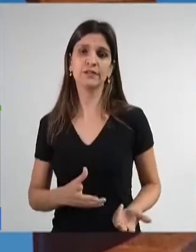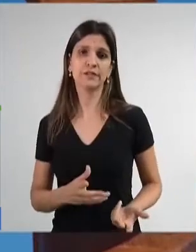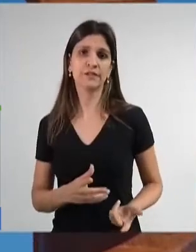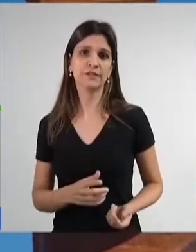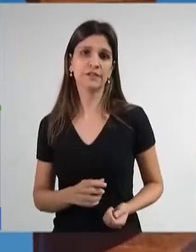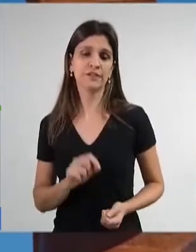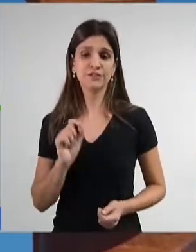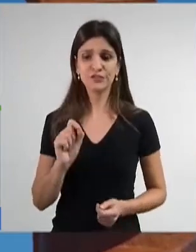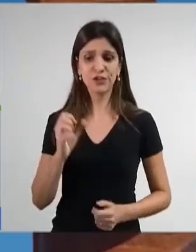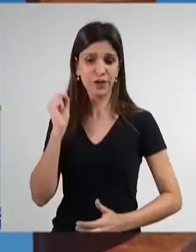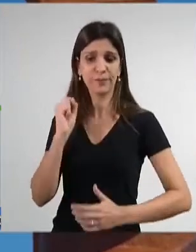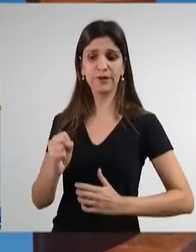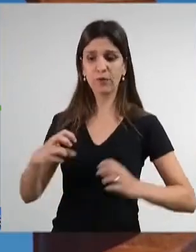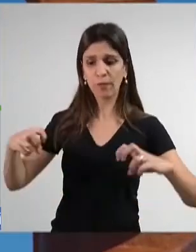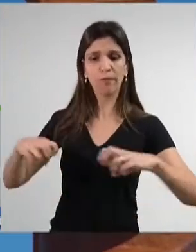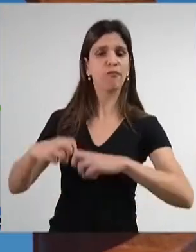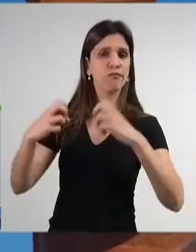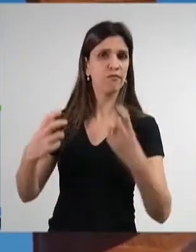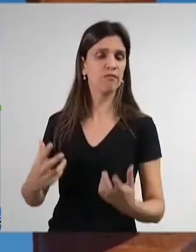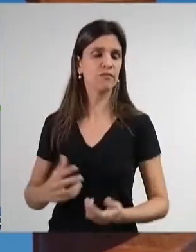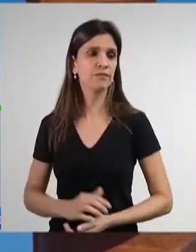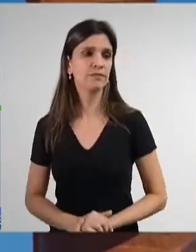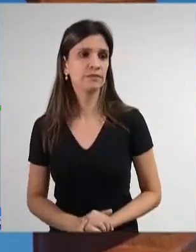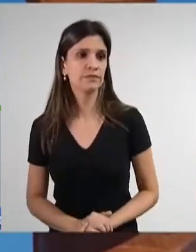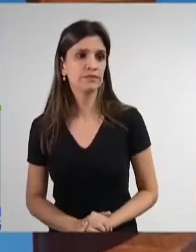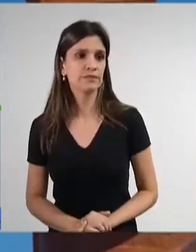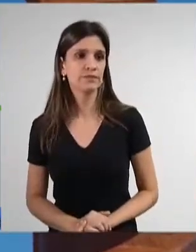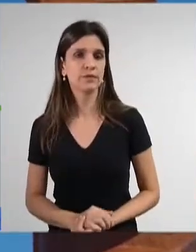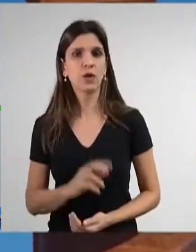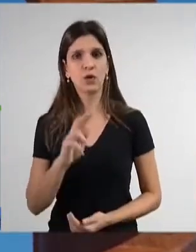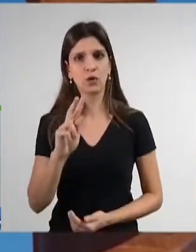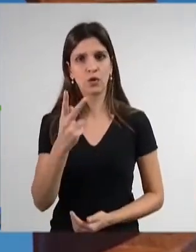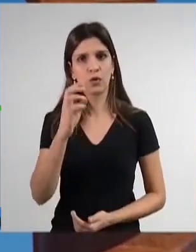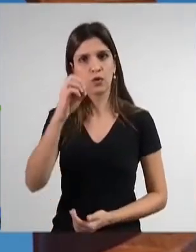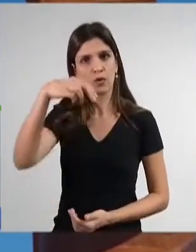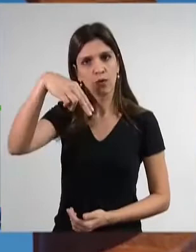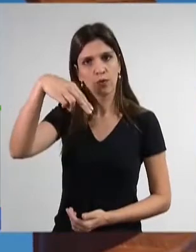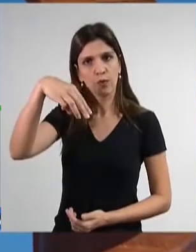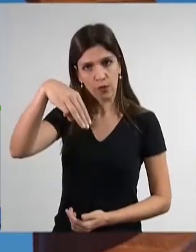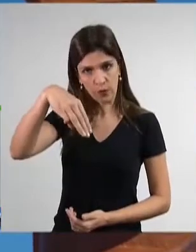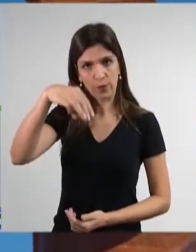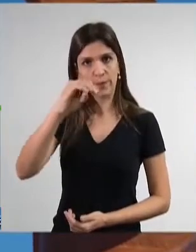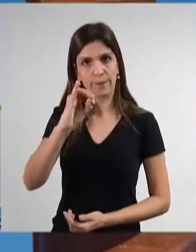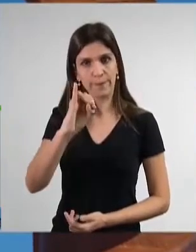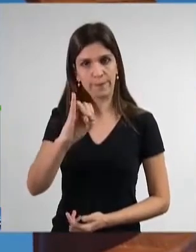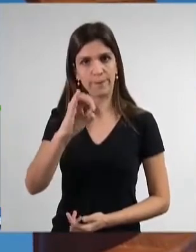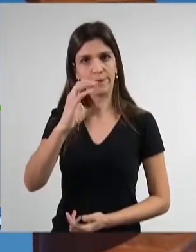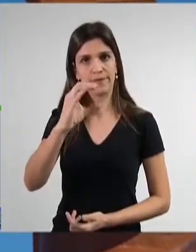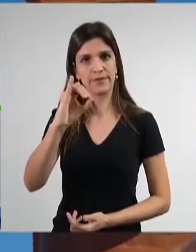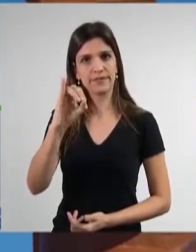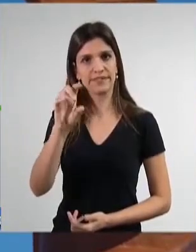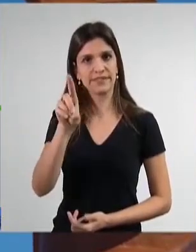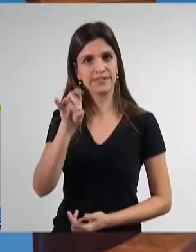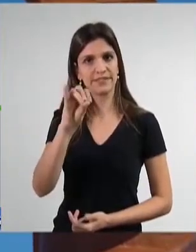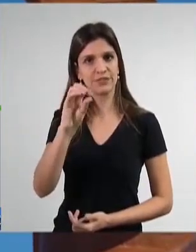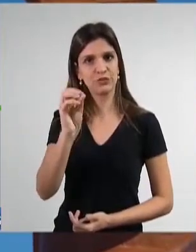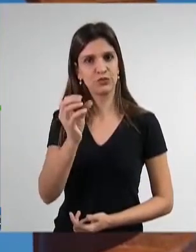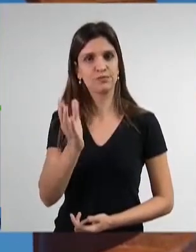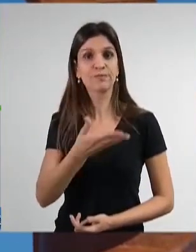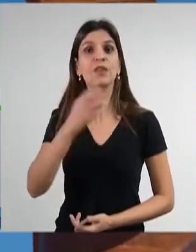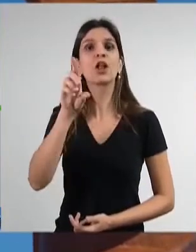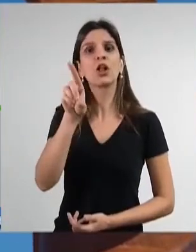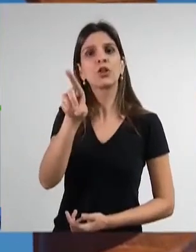Então também poderia ser enquadrado como homicídio doloso. Mas isso acontece apenas em poucos casos nos